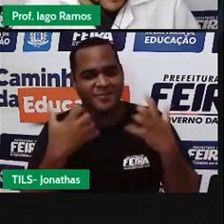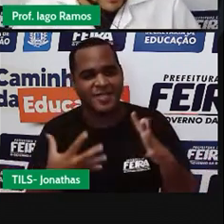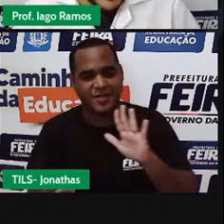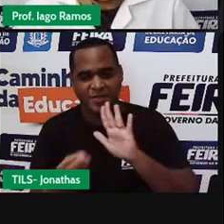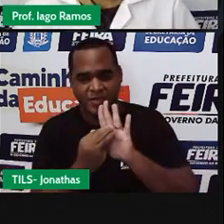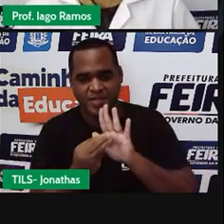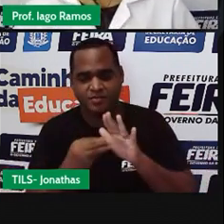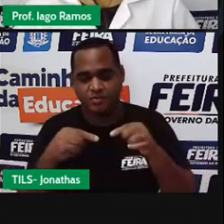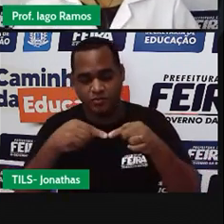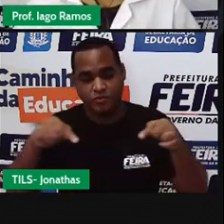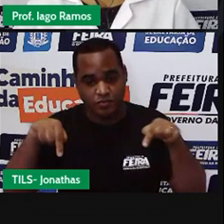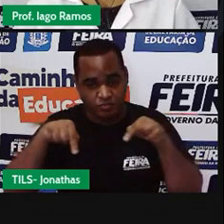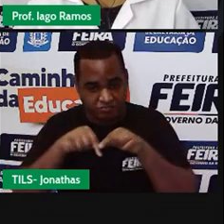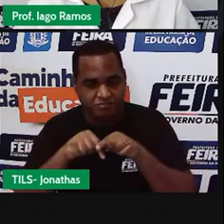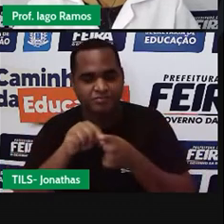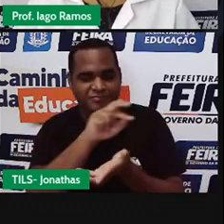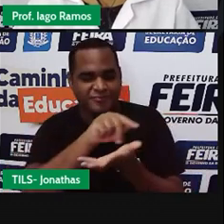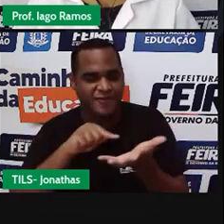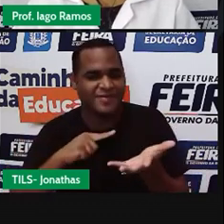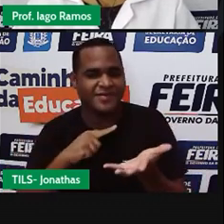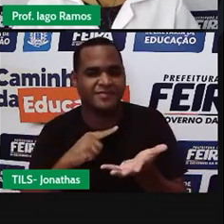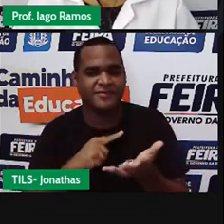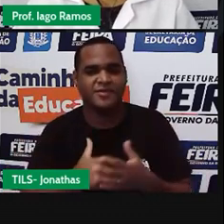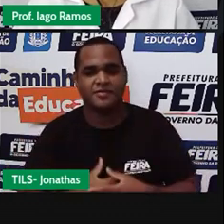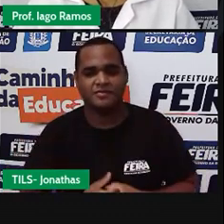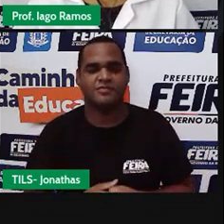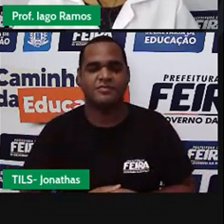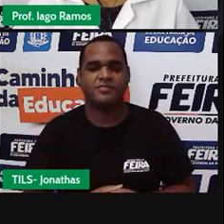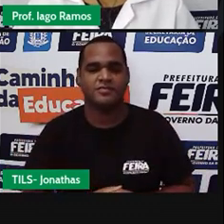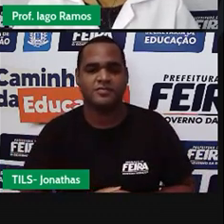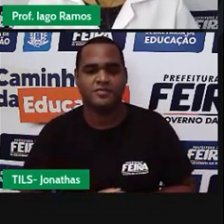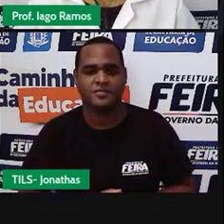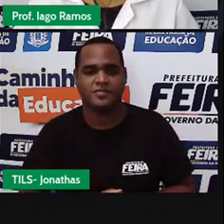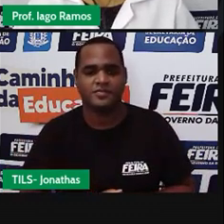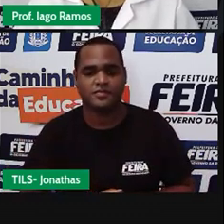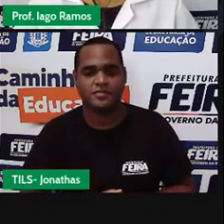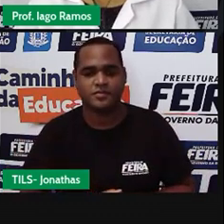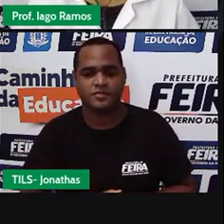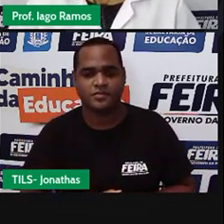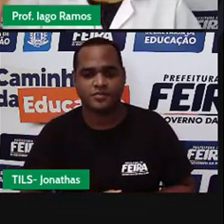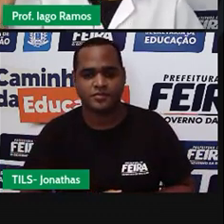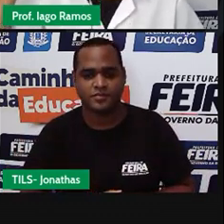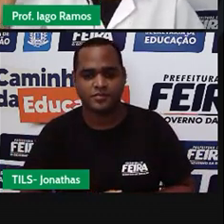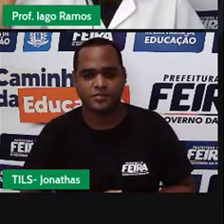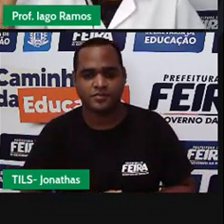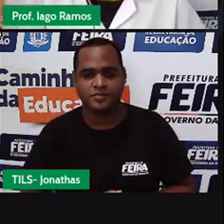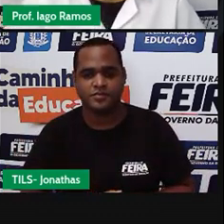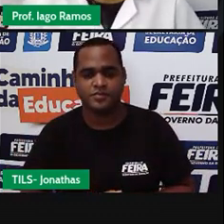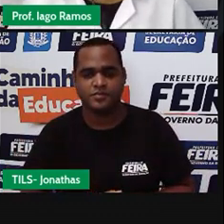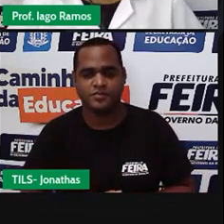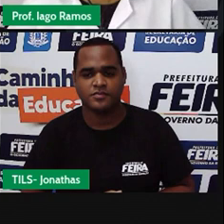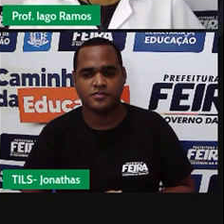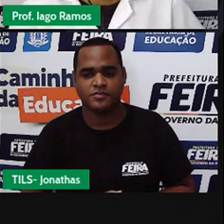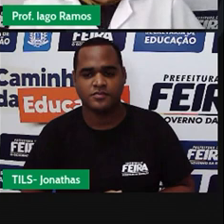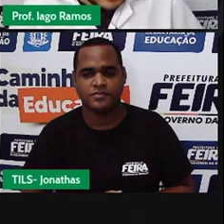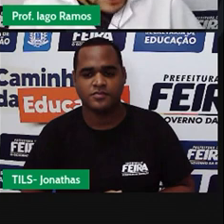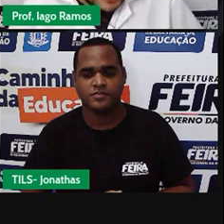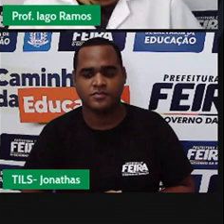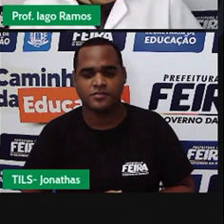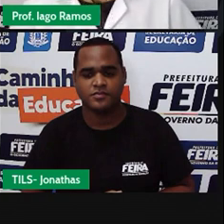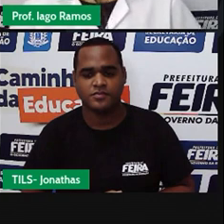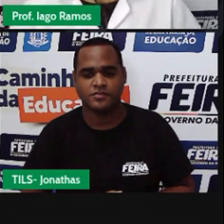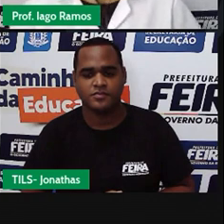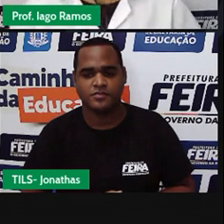todo o terreno e aí Você já conseguiu descobrir já conseguiu pensar em